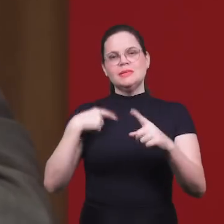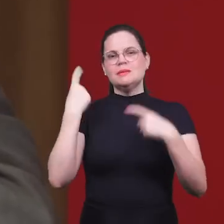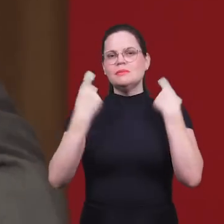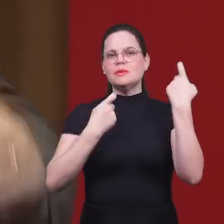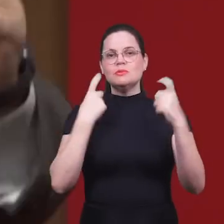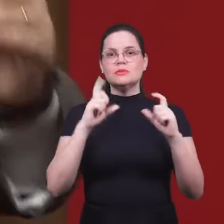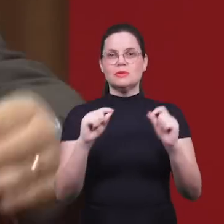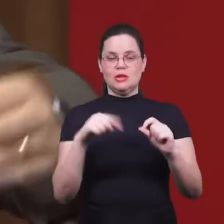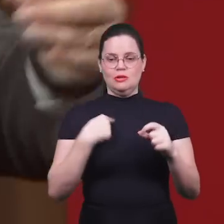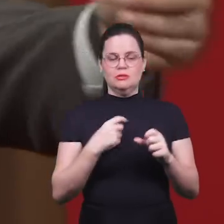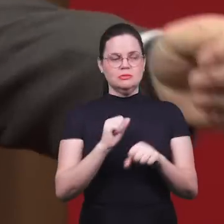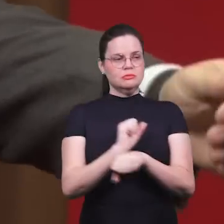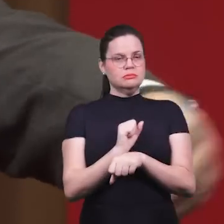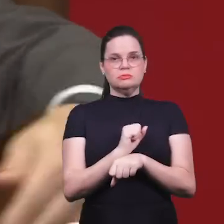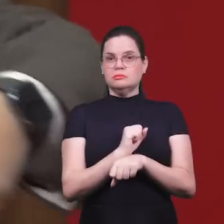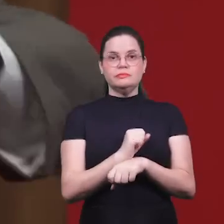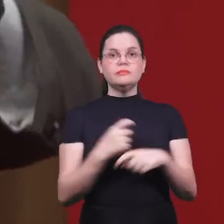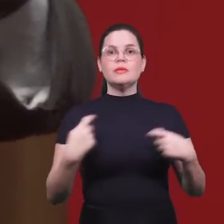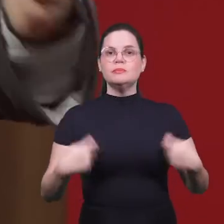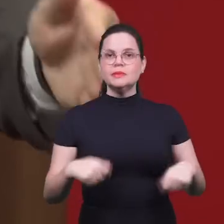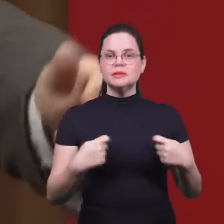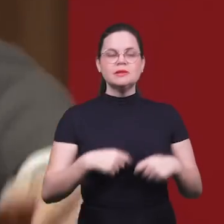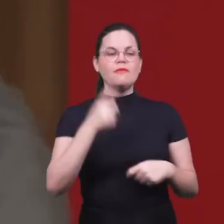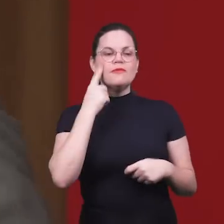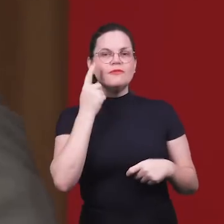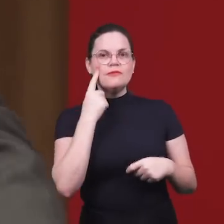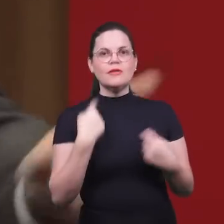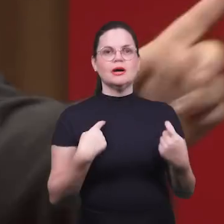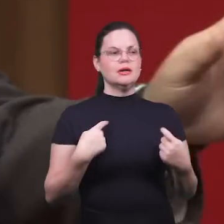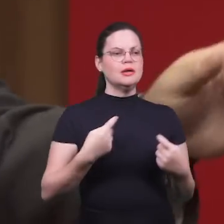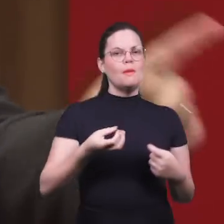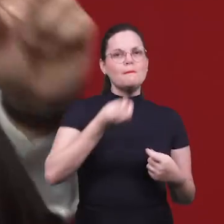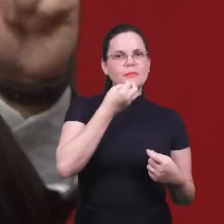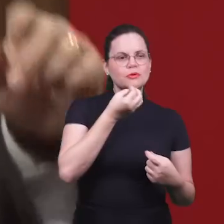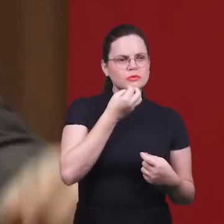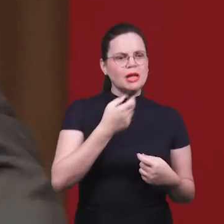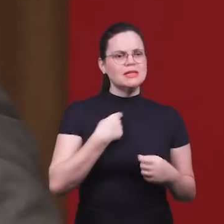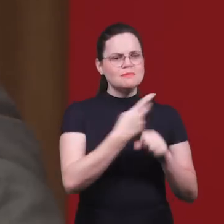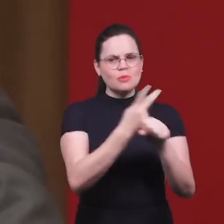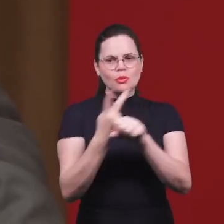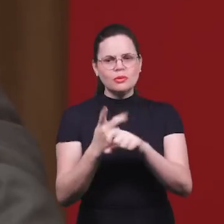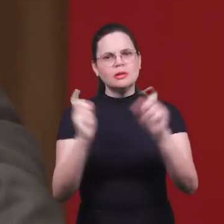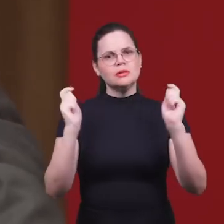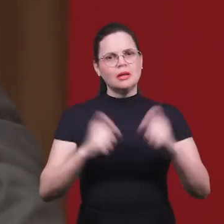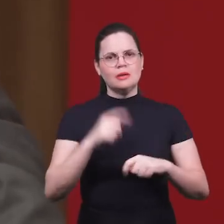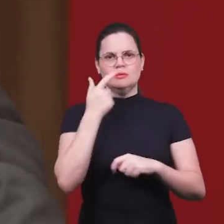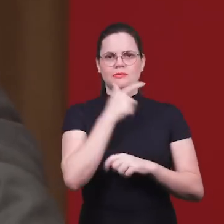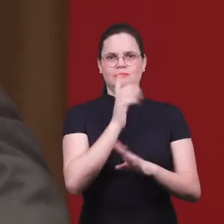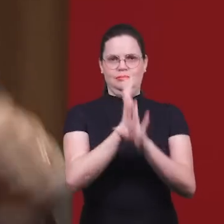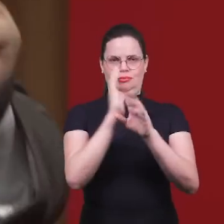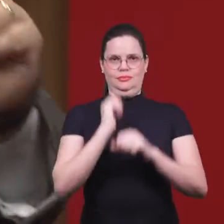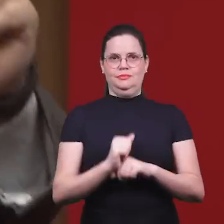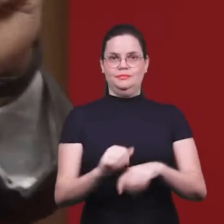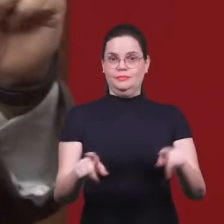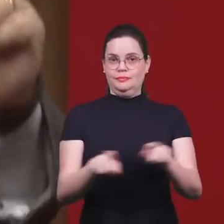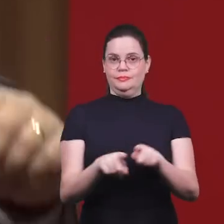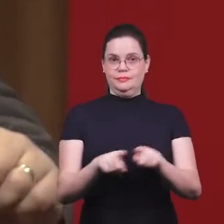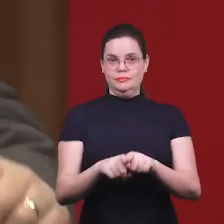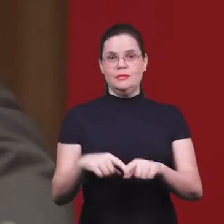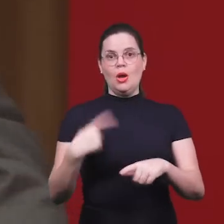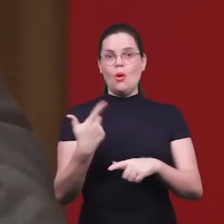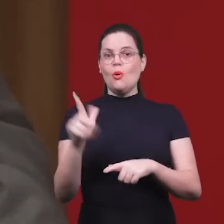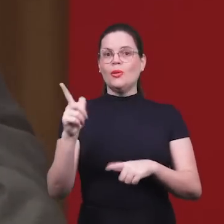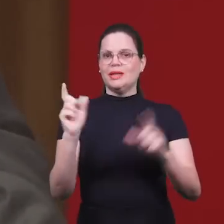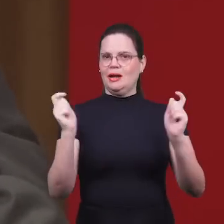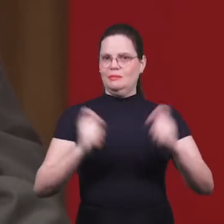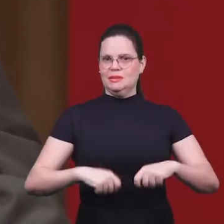parado. Porque se você vai procurar as oportunidades, elas vão aparecer. Que inclusive é outra capacidade do empreendedor, de encontrar